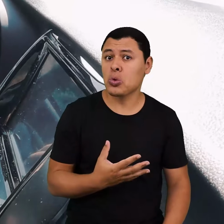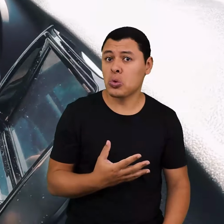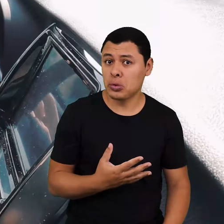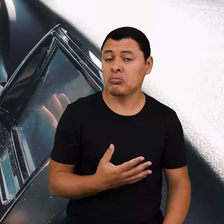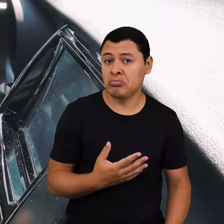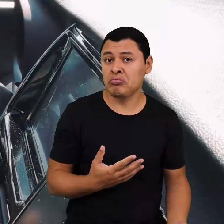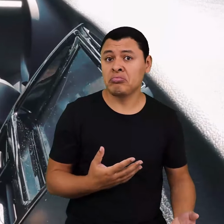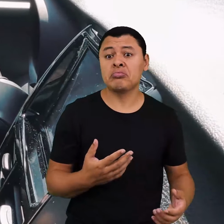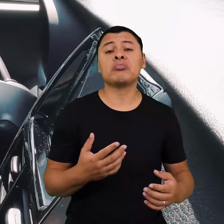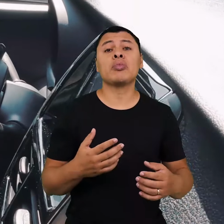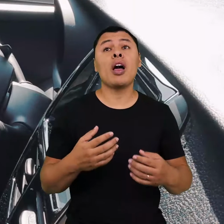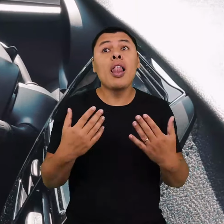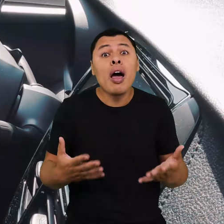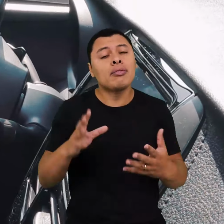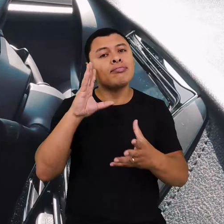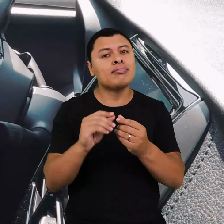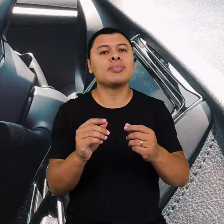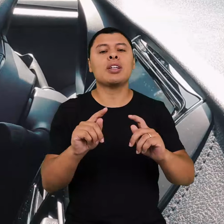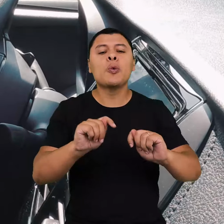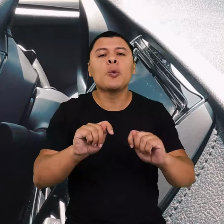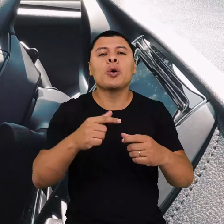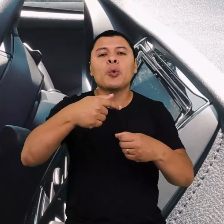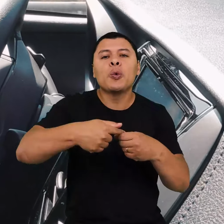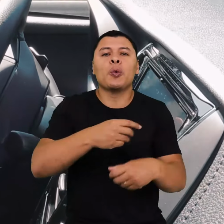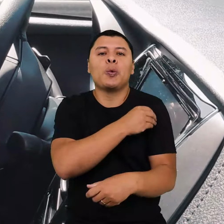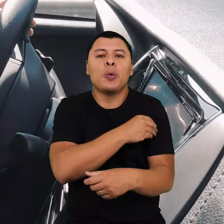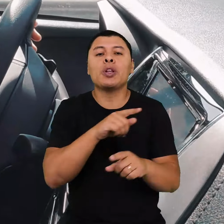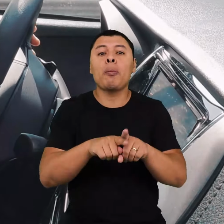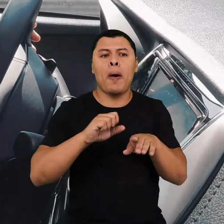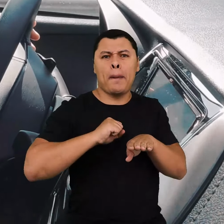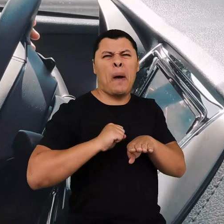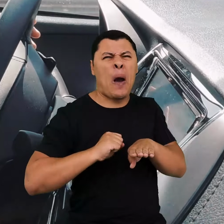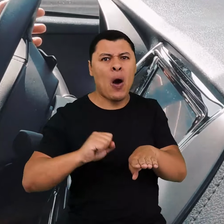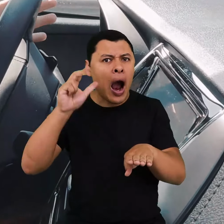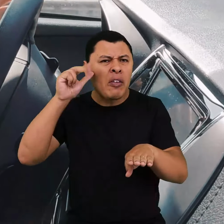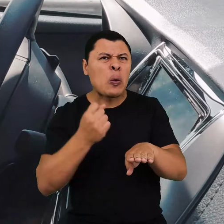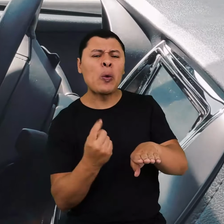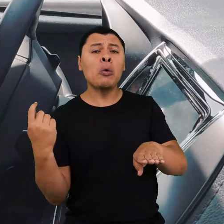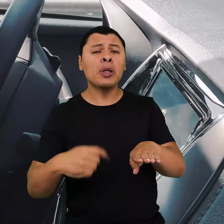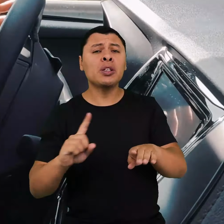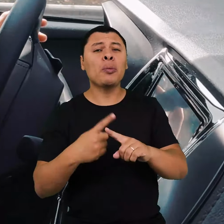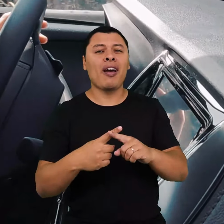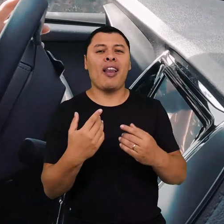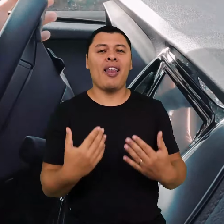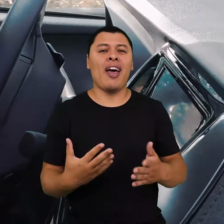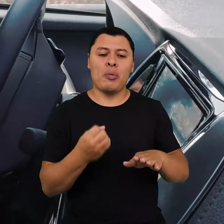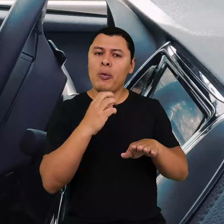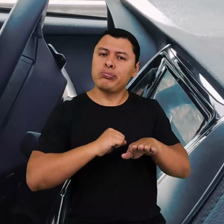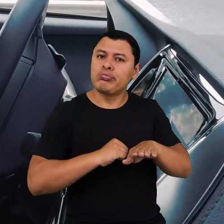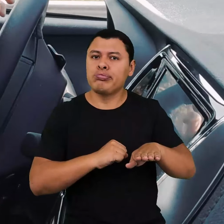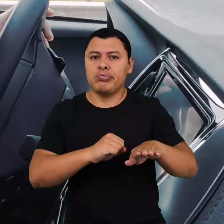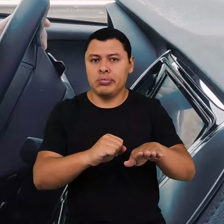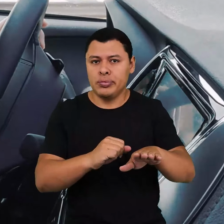tendo um consumo mais frugal, ele requer menos torque, enfim, para se movimentar, mas ainda assim a gente está falando de uma